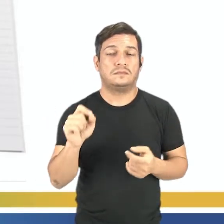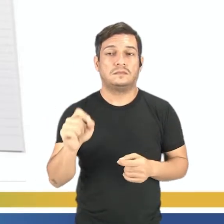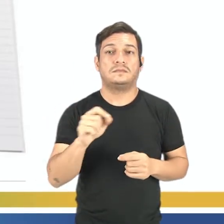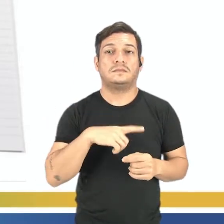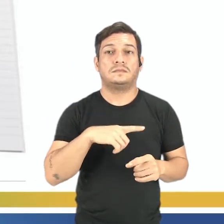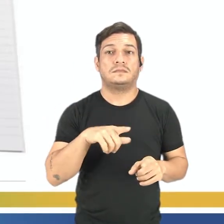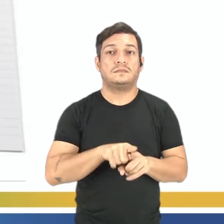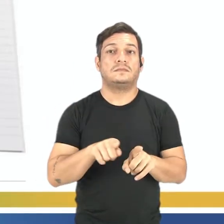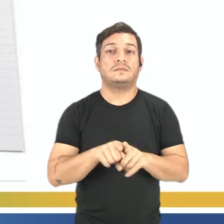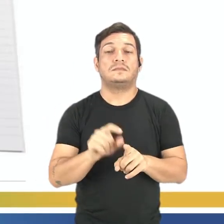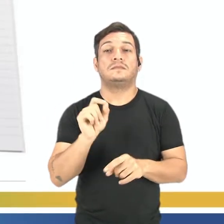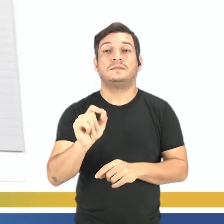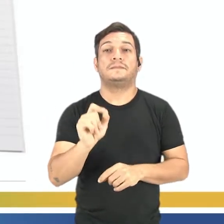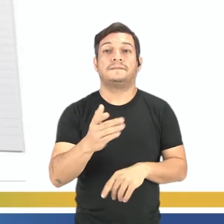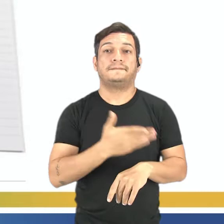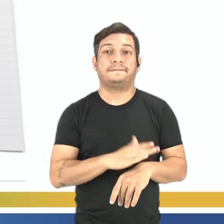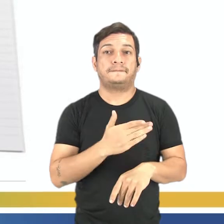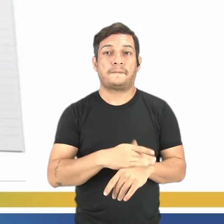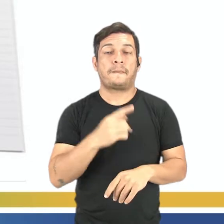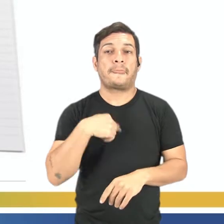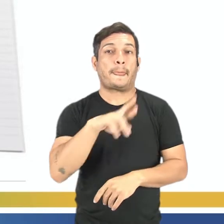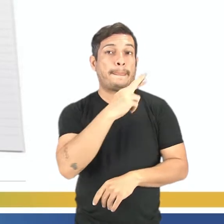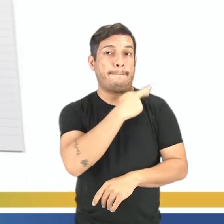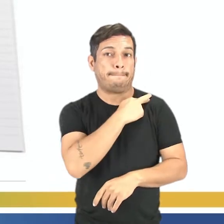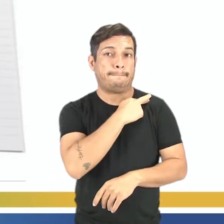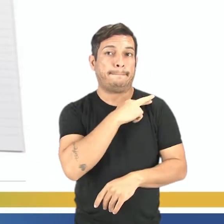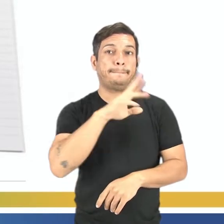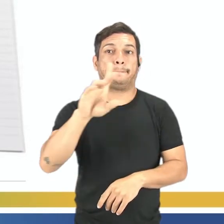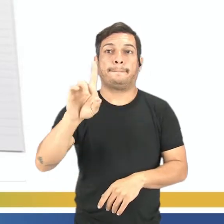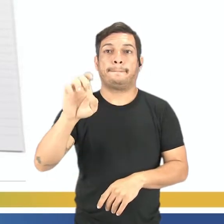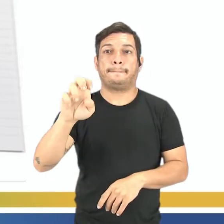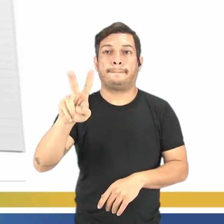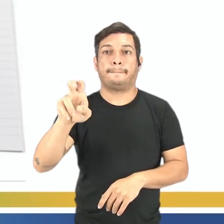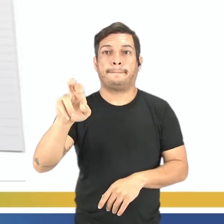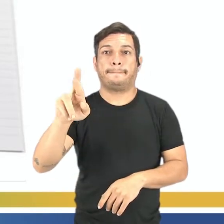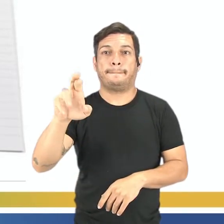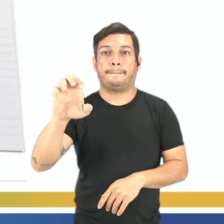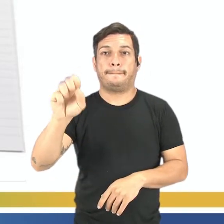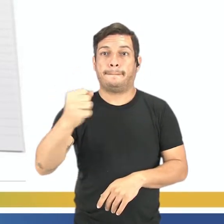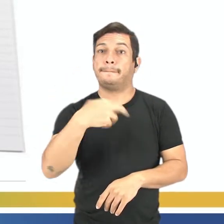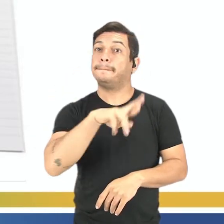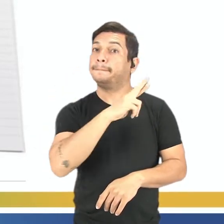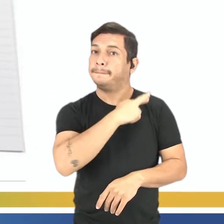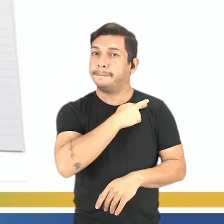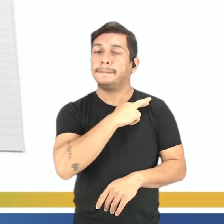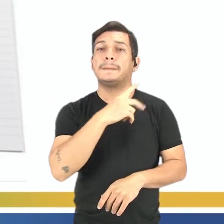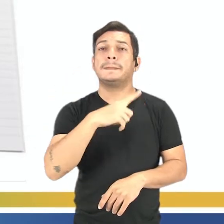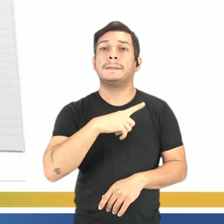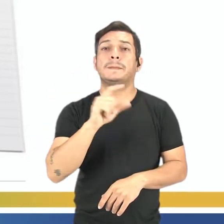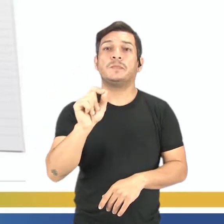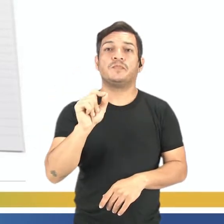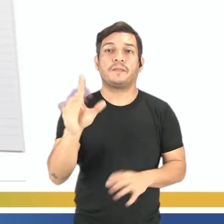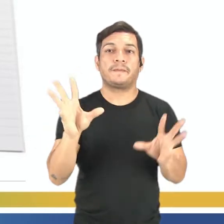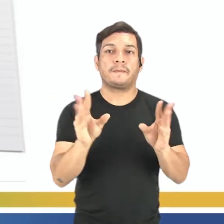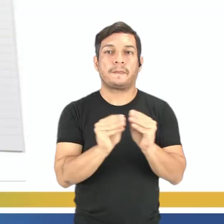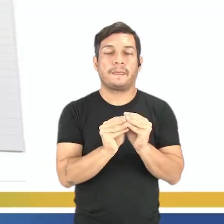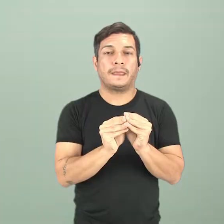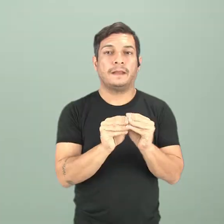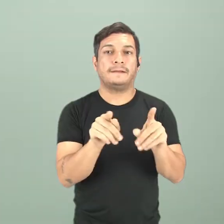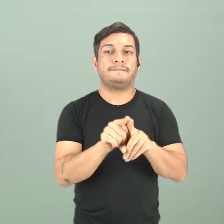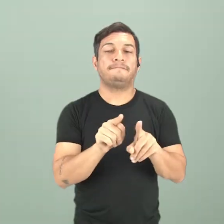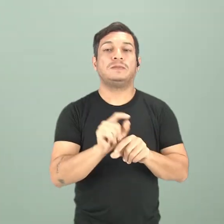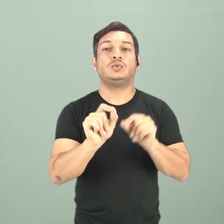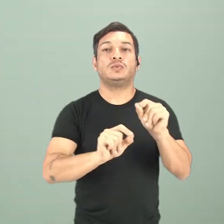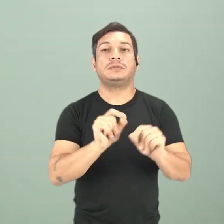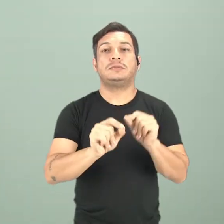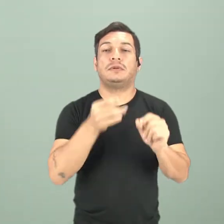a prática dos deveres. Então, nós temos aí, de forma muito resumida, o que é